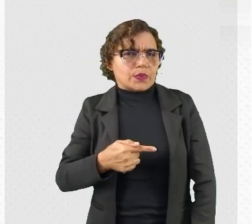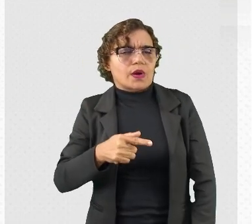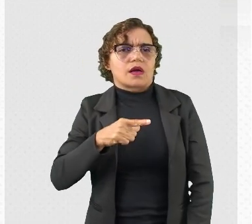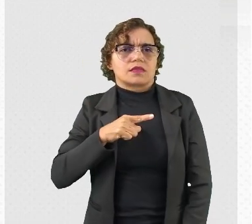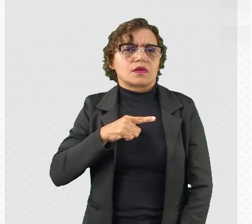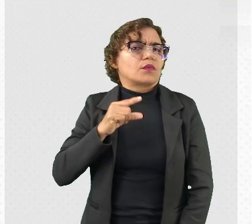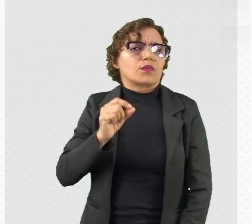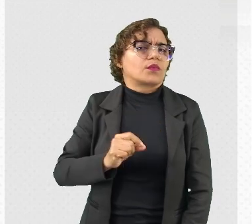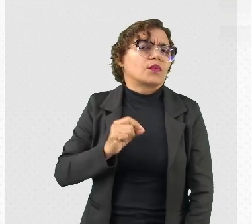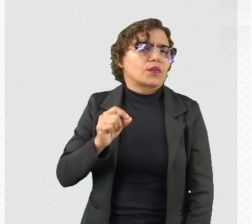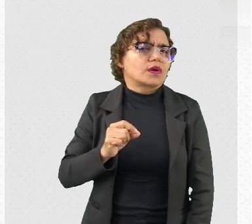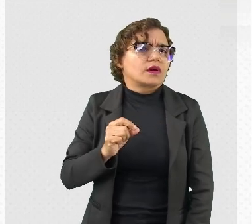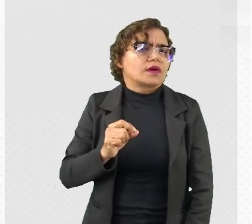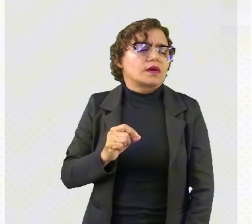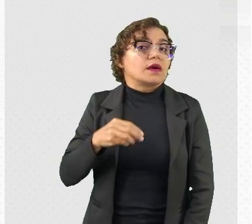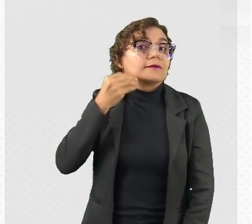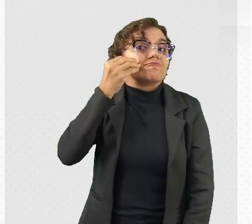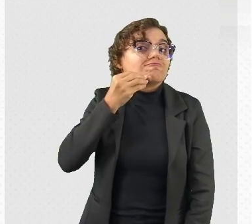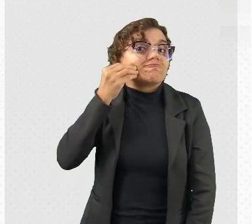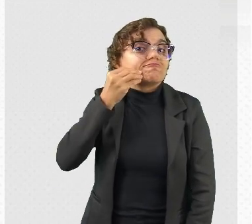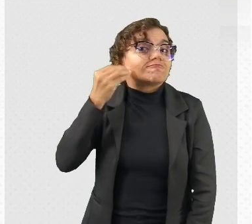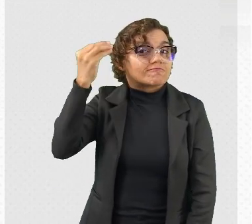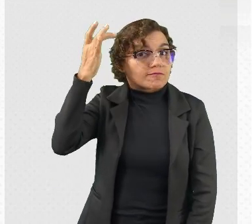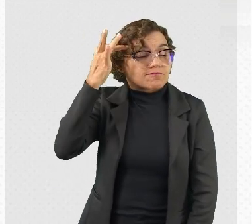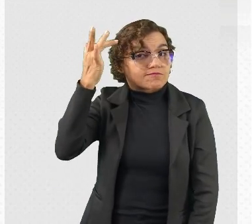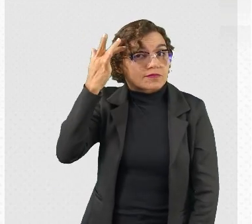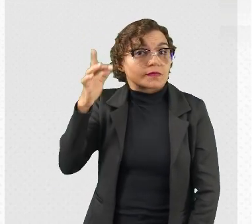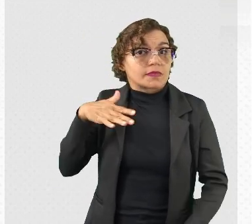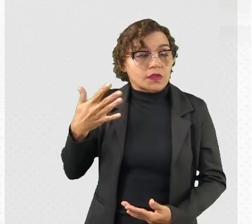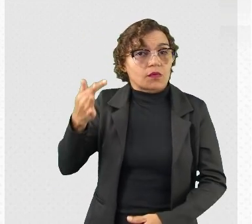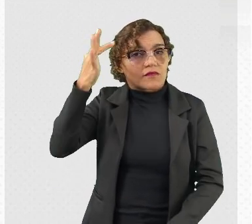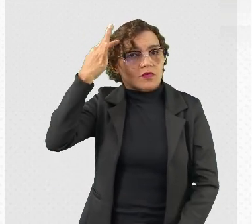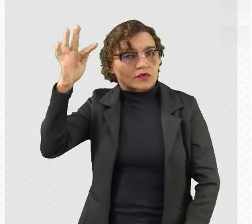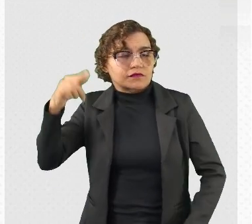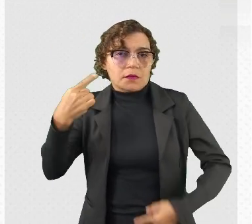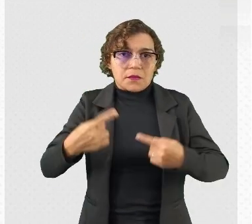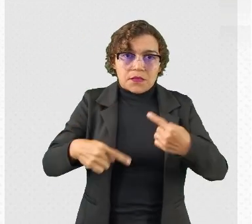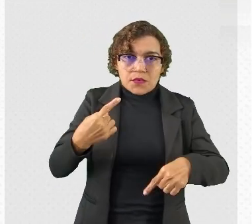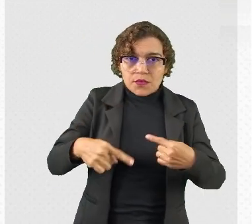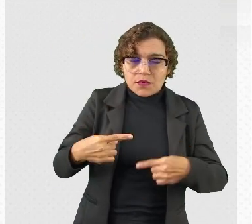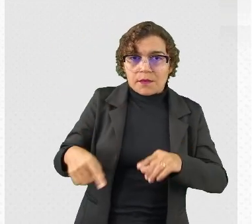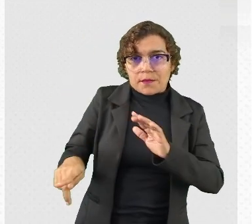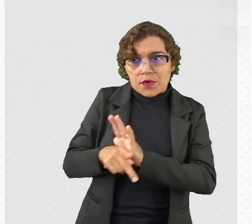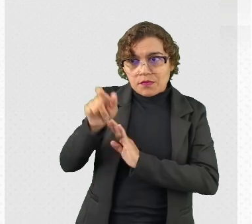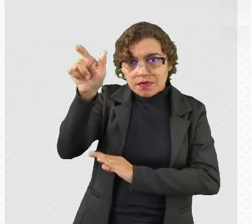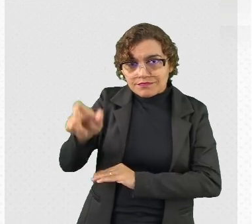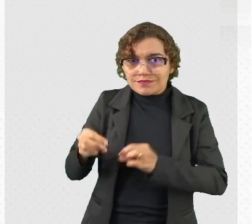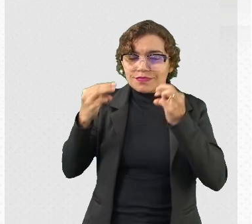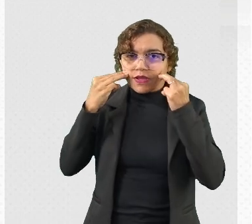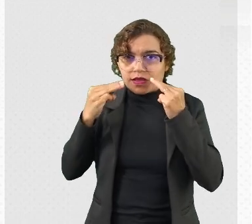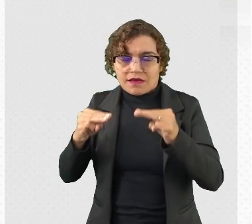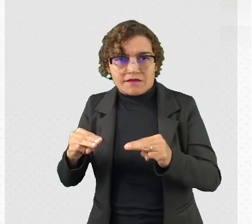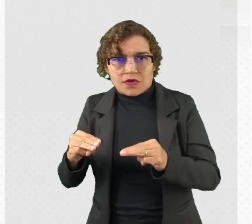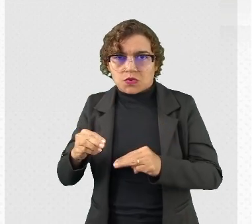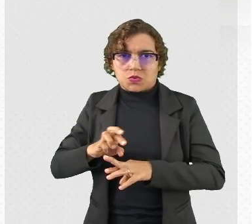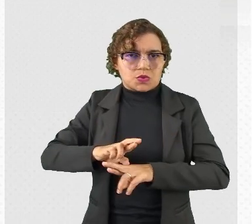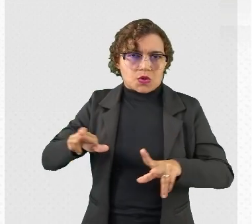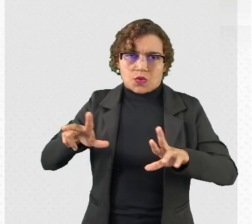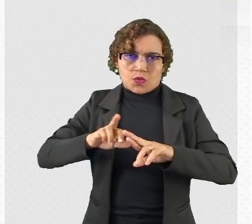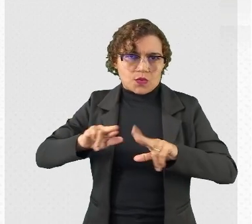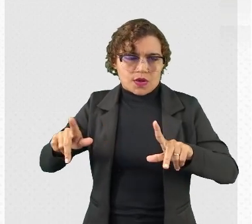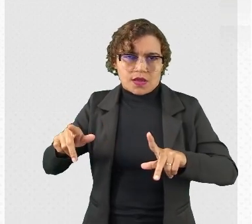adquirindo, muita experiência, né? E a filosofia política do Maquiavel, ela não é uma